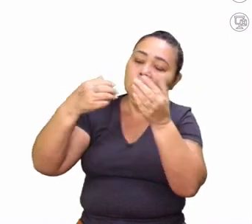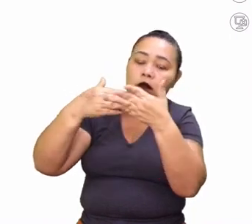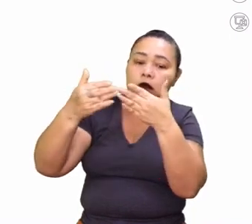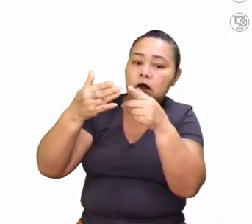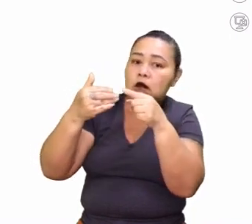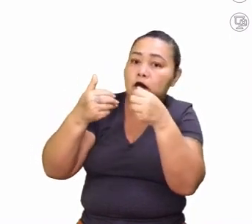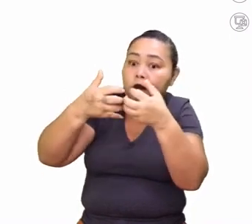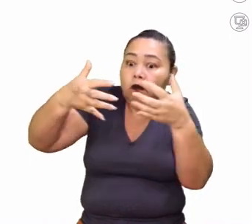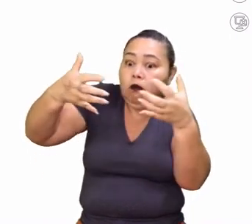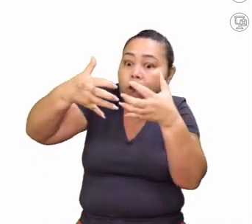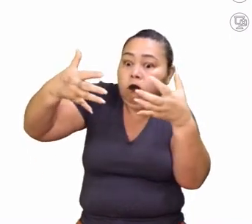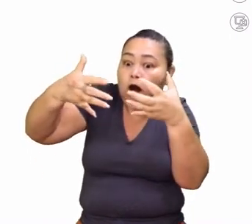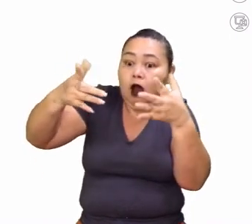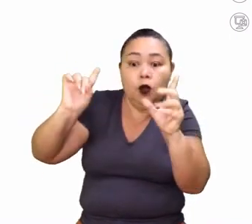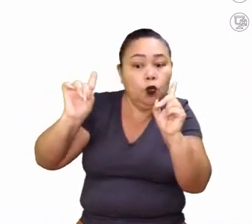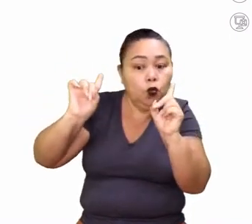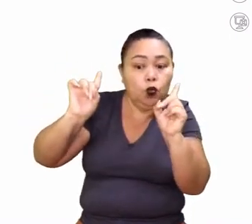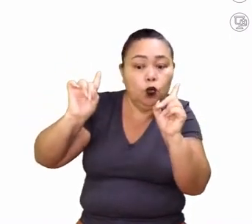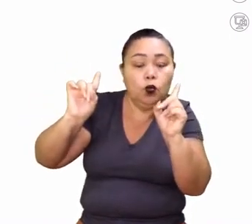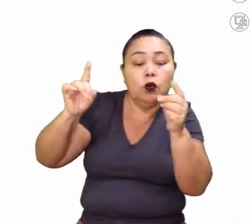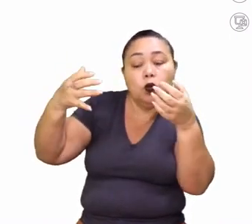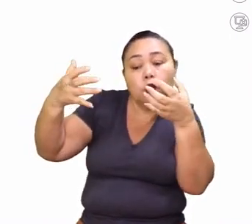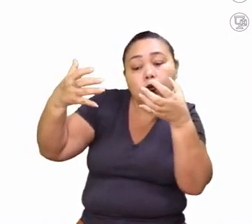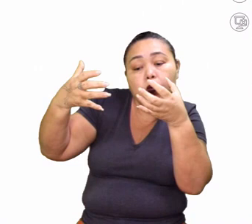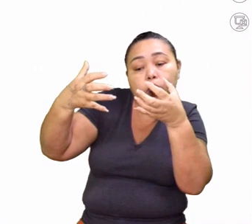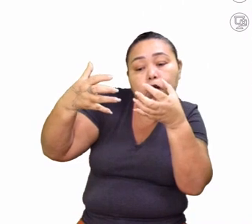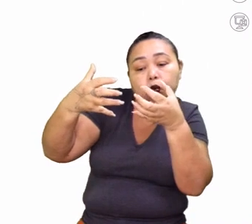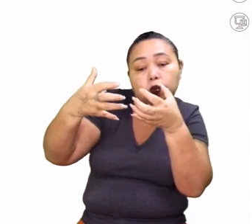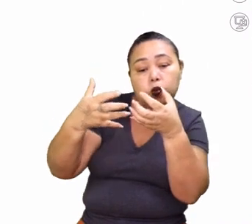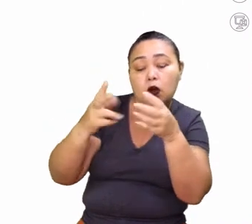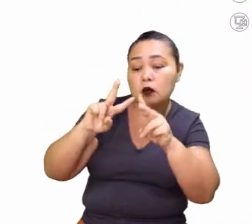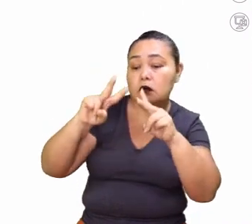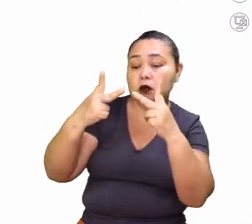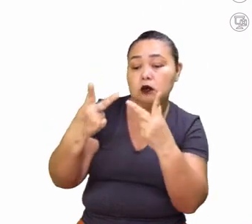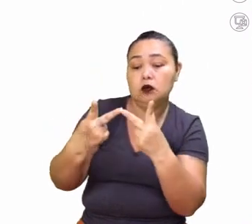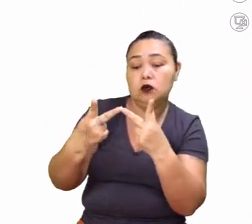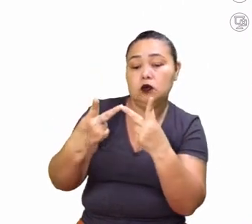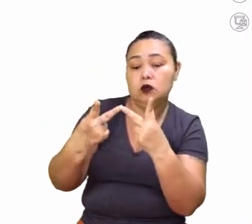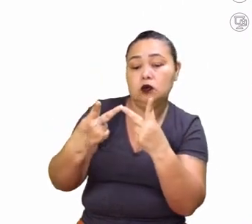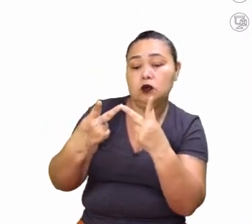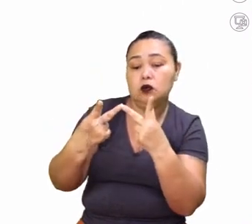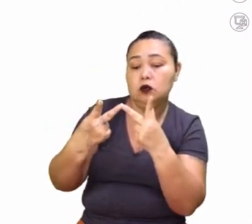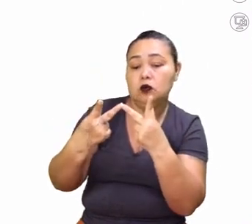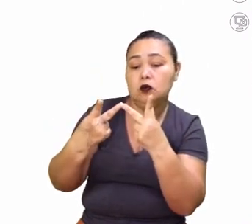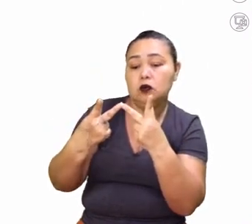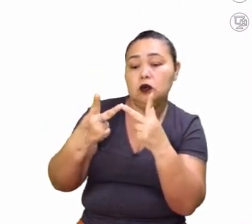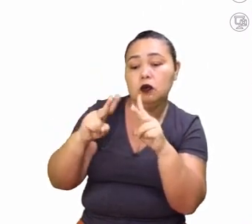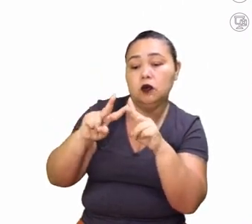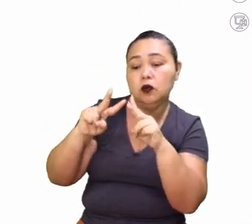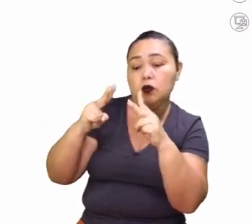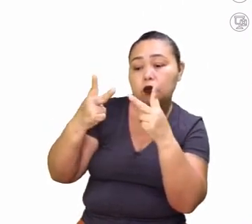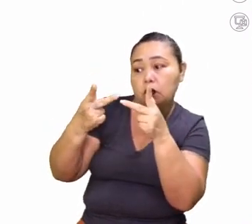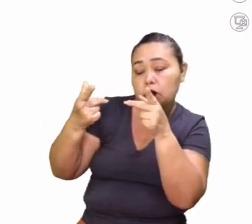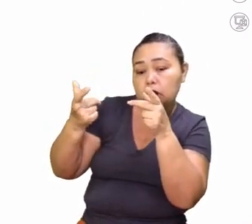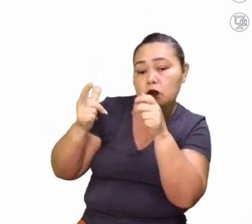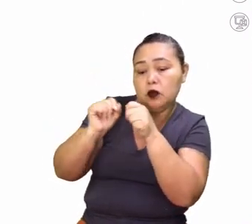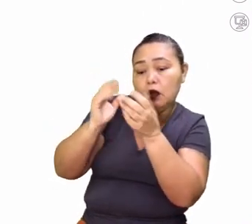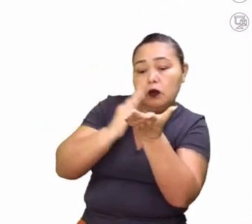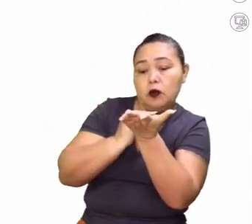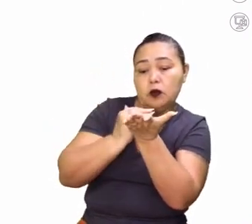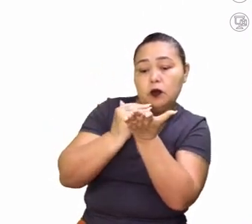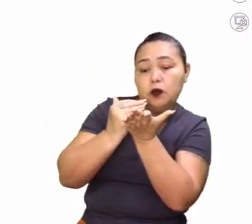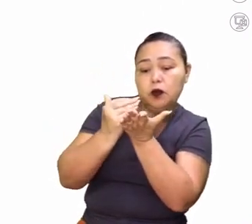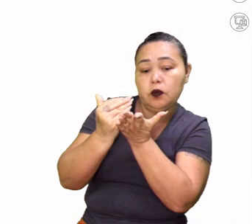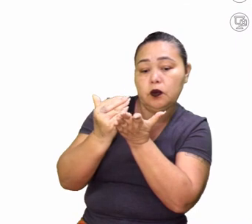mais uma expansão você pode ver que agora o gás diminuiu o volume Ele foi de um valor aqui Inicial aqui